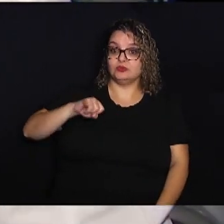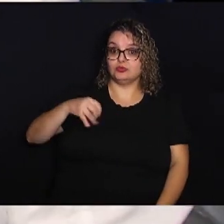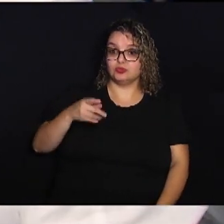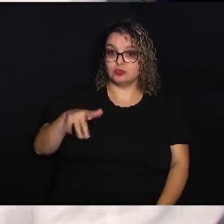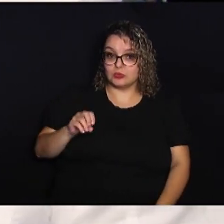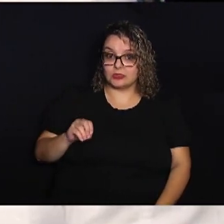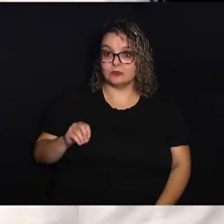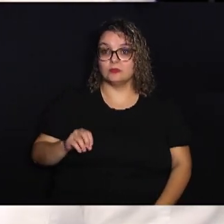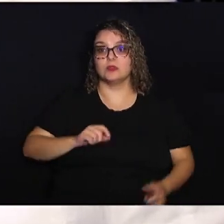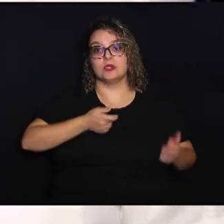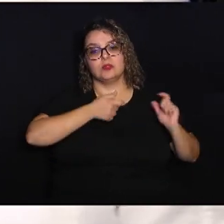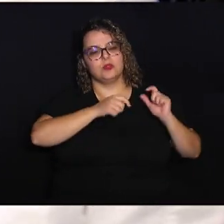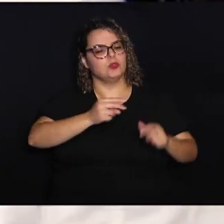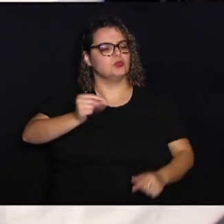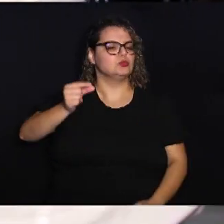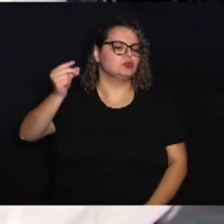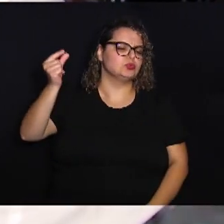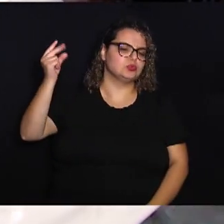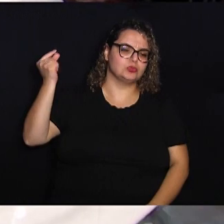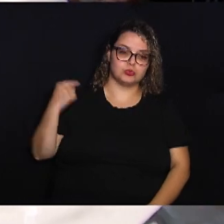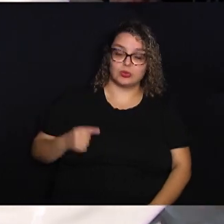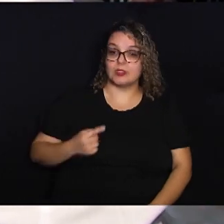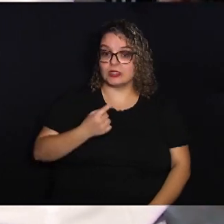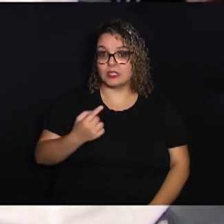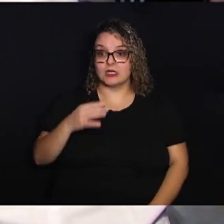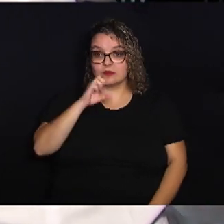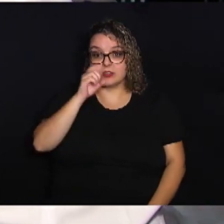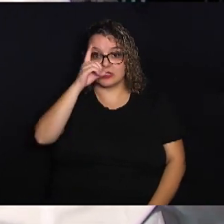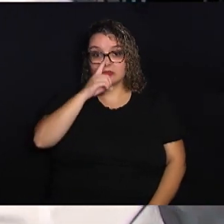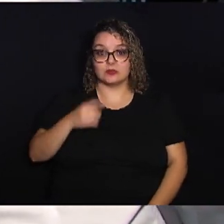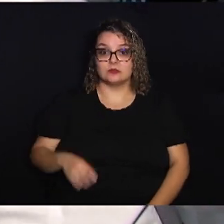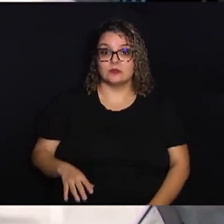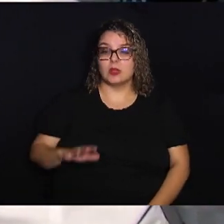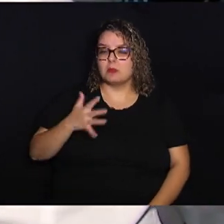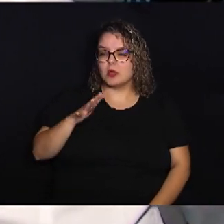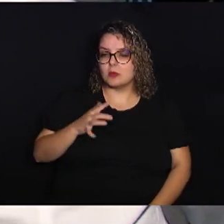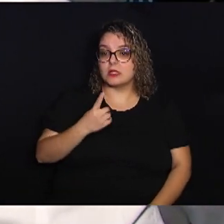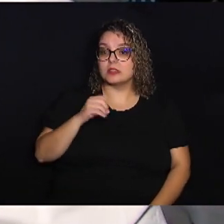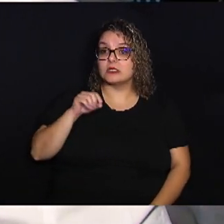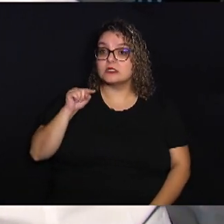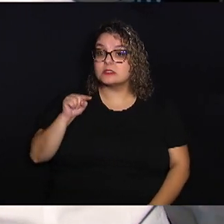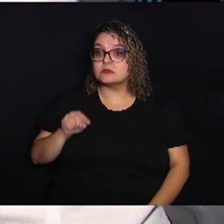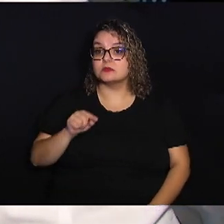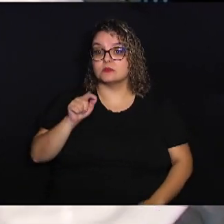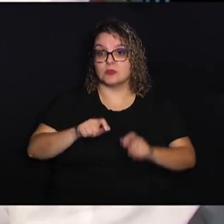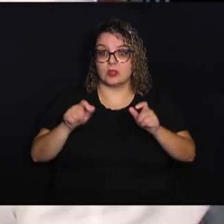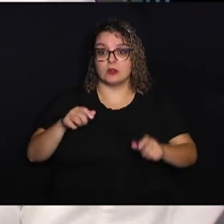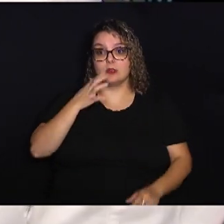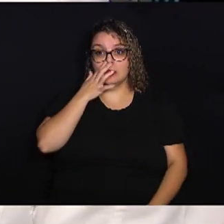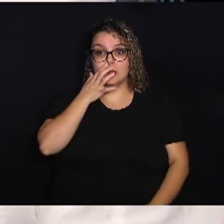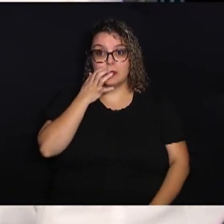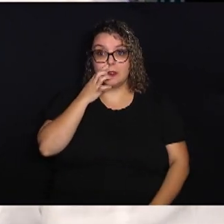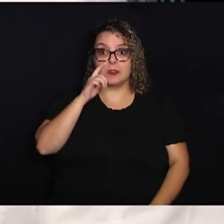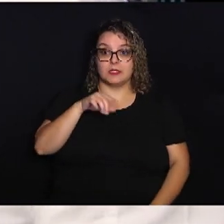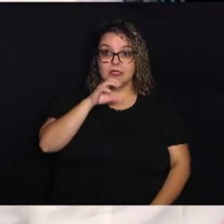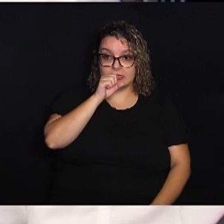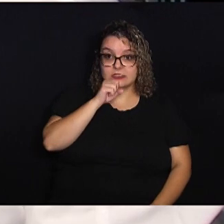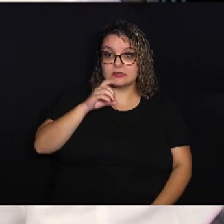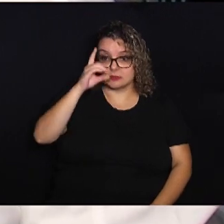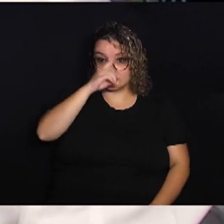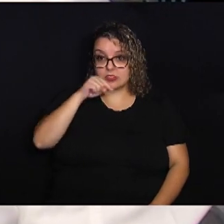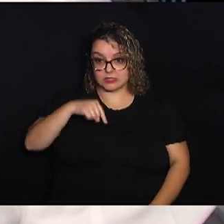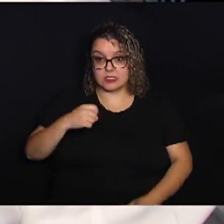para formar uma comunidade mais justa, uma comunidade longe desse problema chamado droga. A